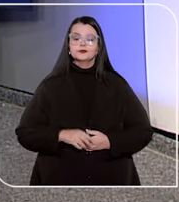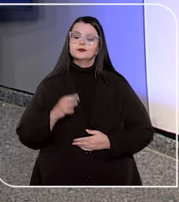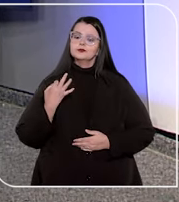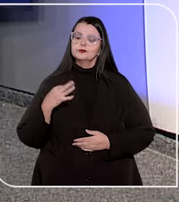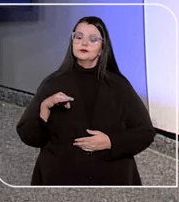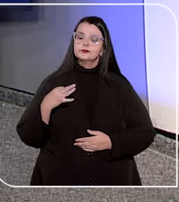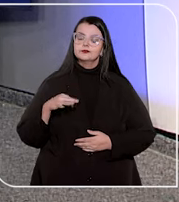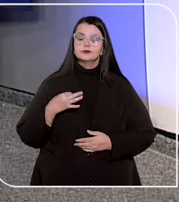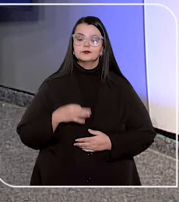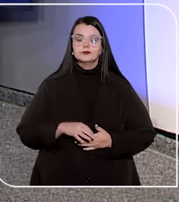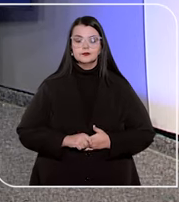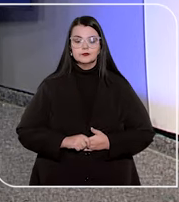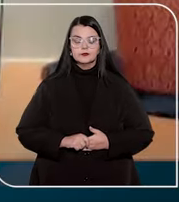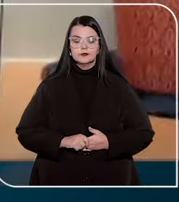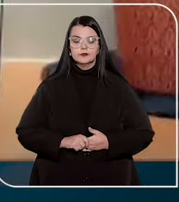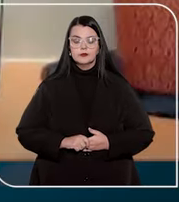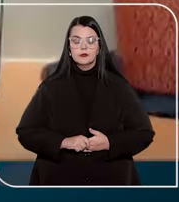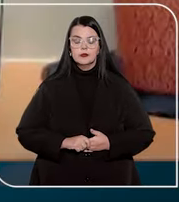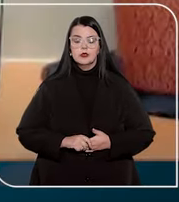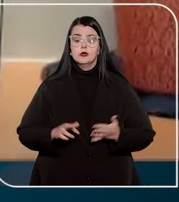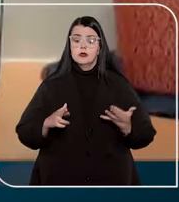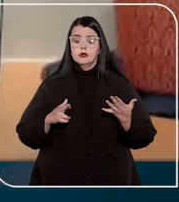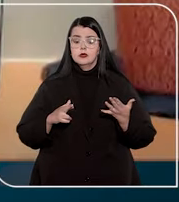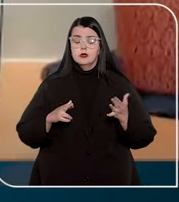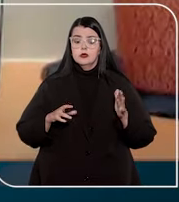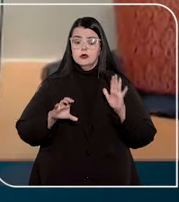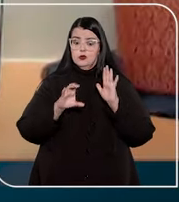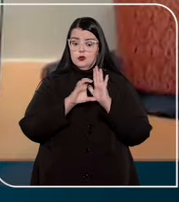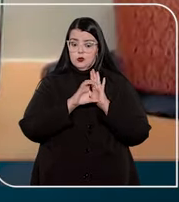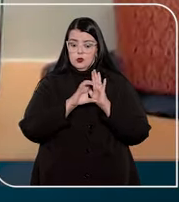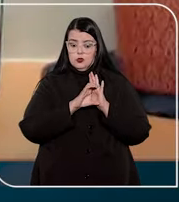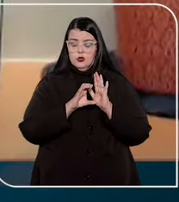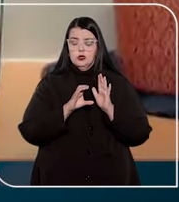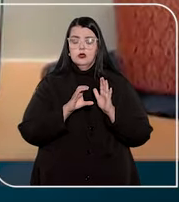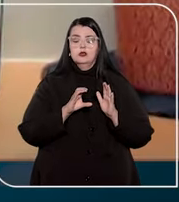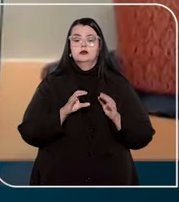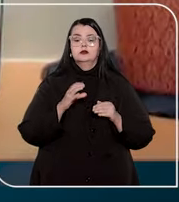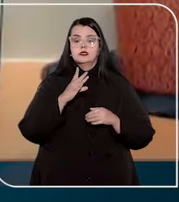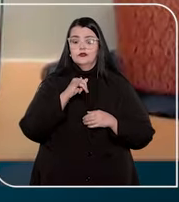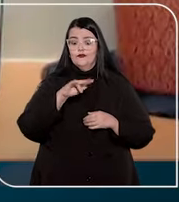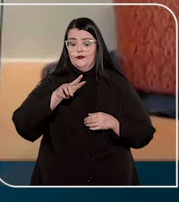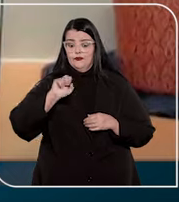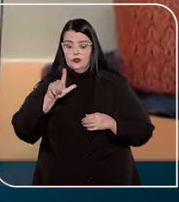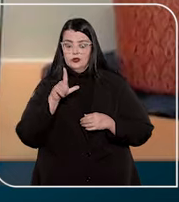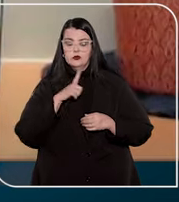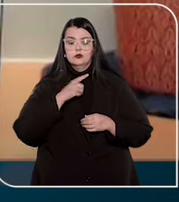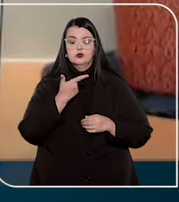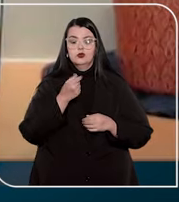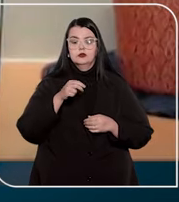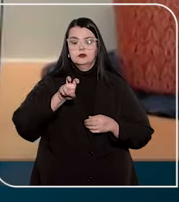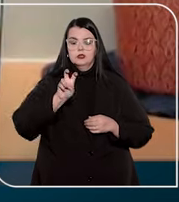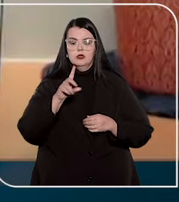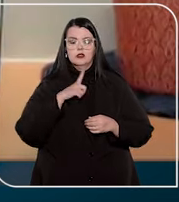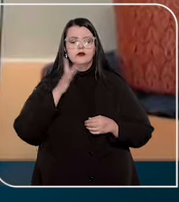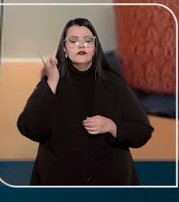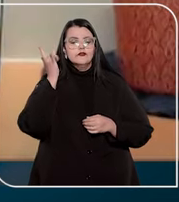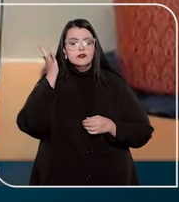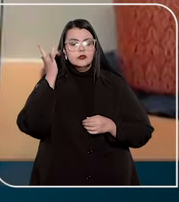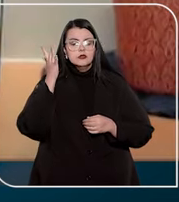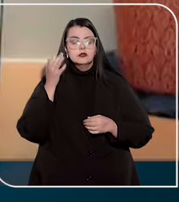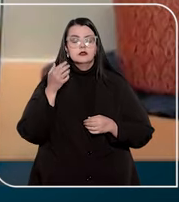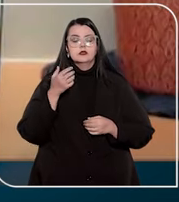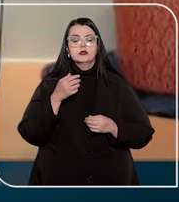Perfeito, Fátima. O recurso, o Código de Processo Civil de 2015, ele trouxe uma facilidade lá no